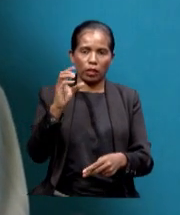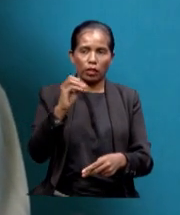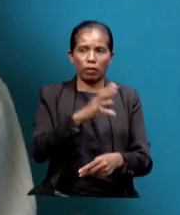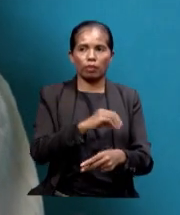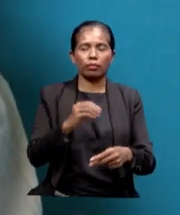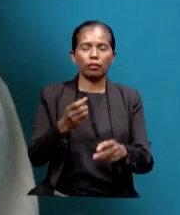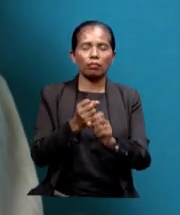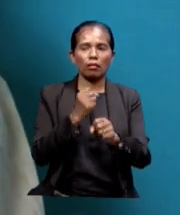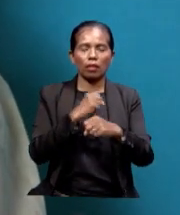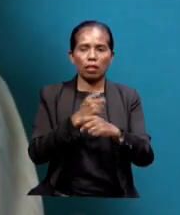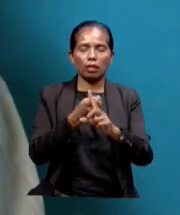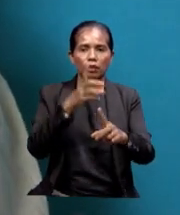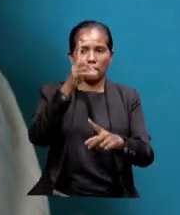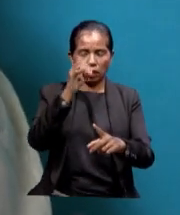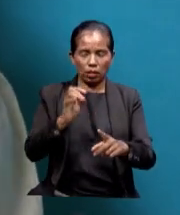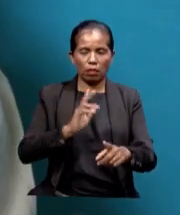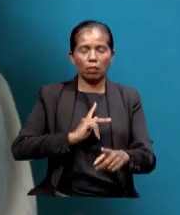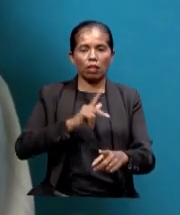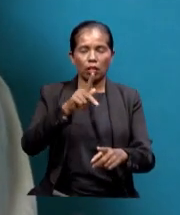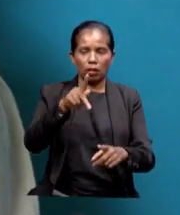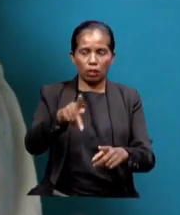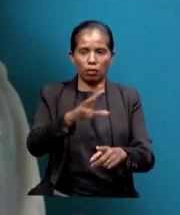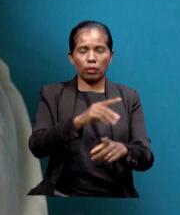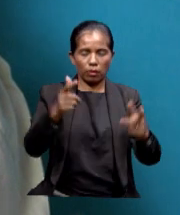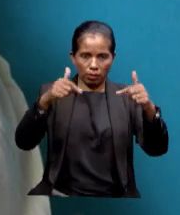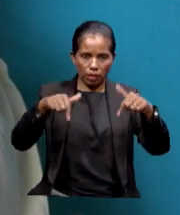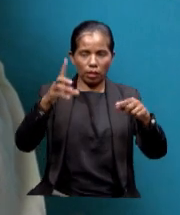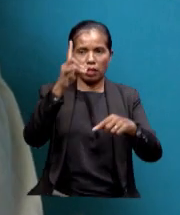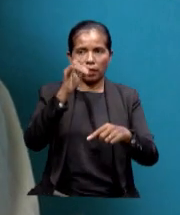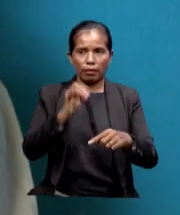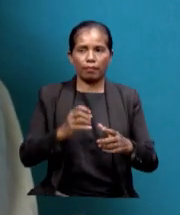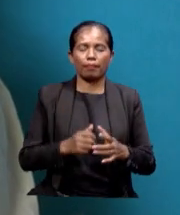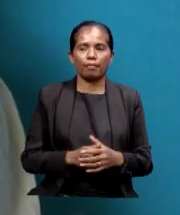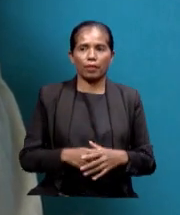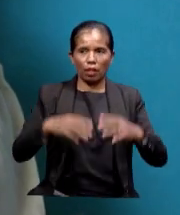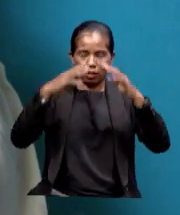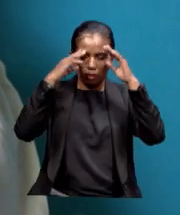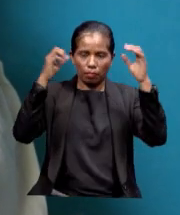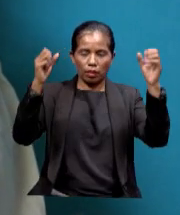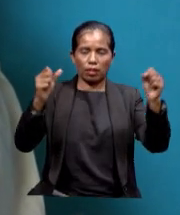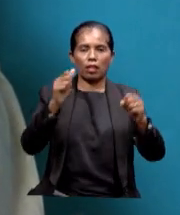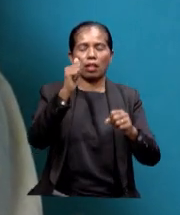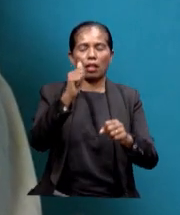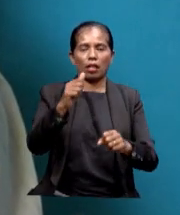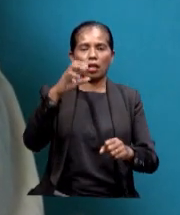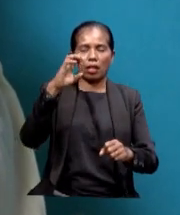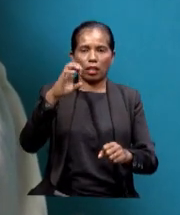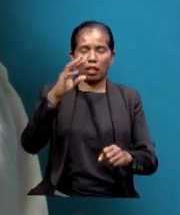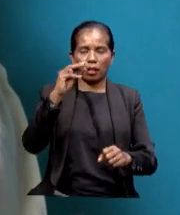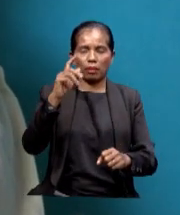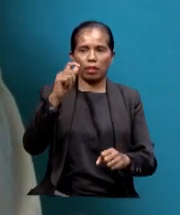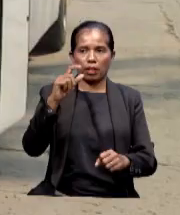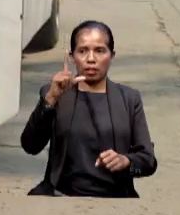Express ni sehalau husi Dili Bakupan I depes Kupan Vila Falmai Dili. Além de ne, presidente AEMTL ne